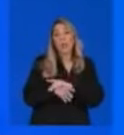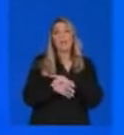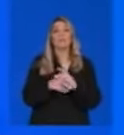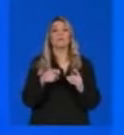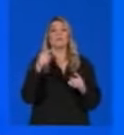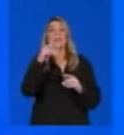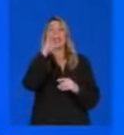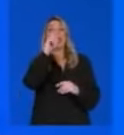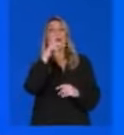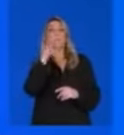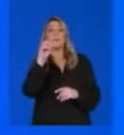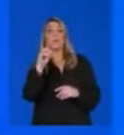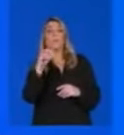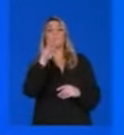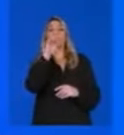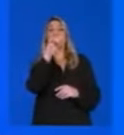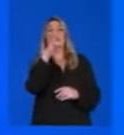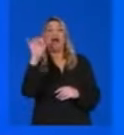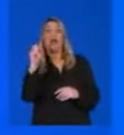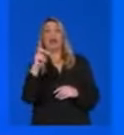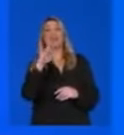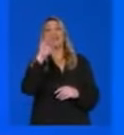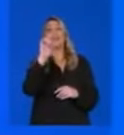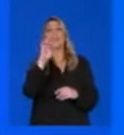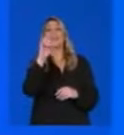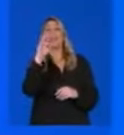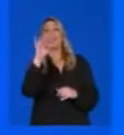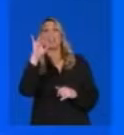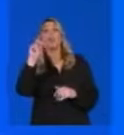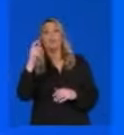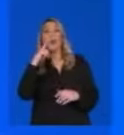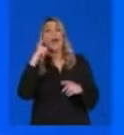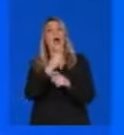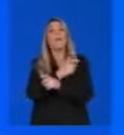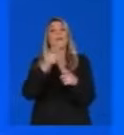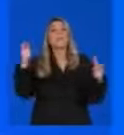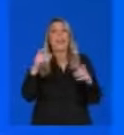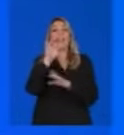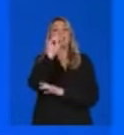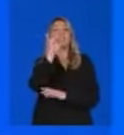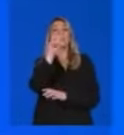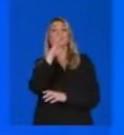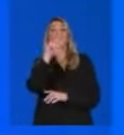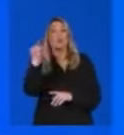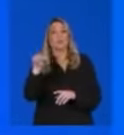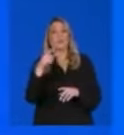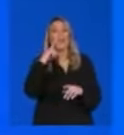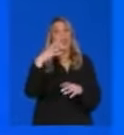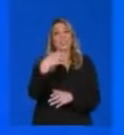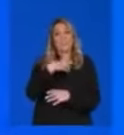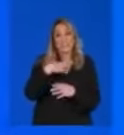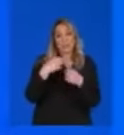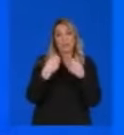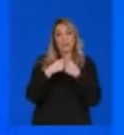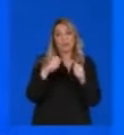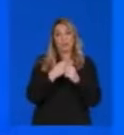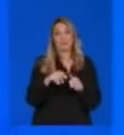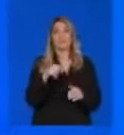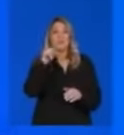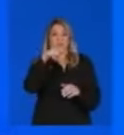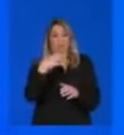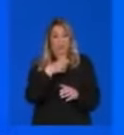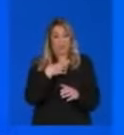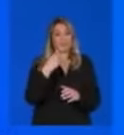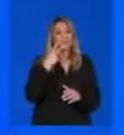Grande com a barra e com o recreio precisamos aumentar Estações agora com relação ao sistema de ônibus o modelo não está